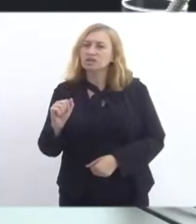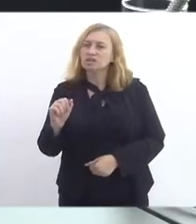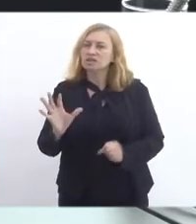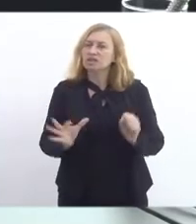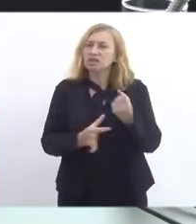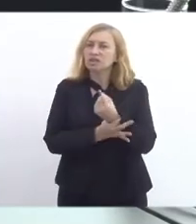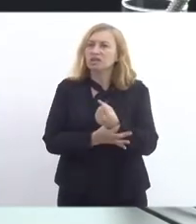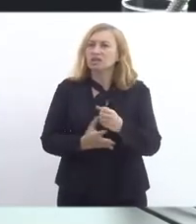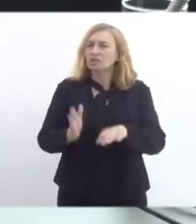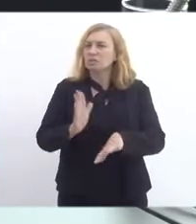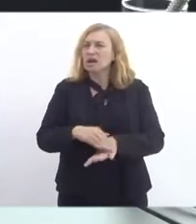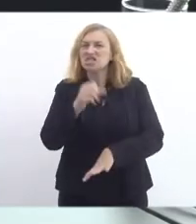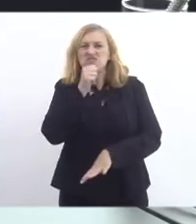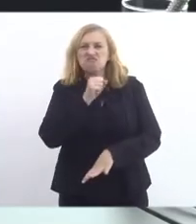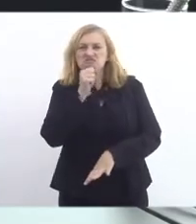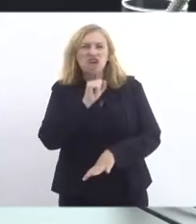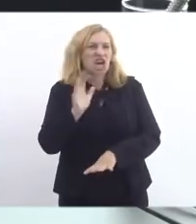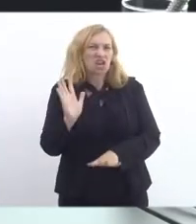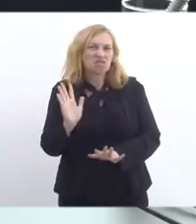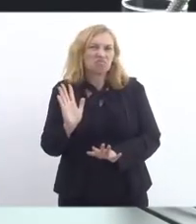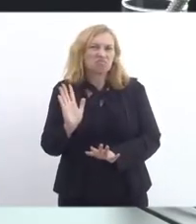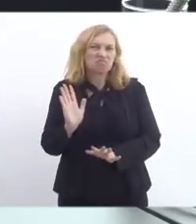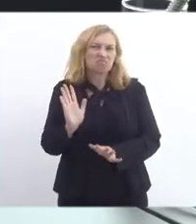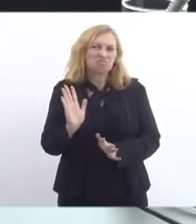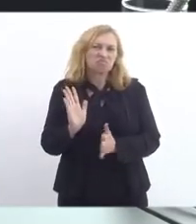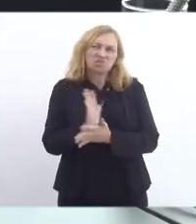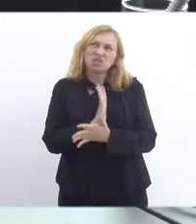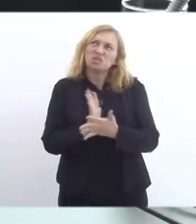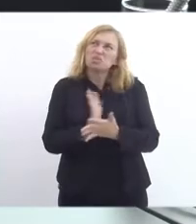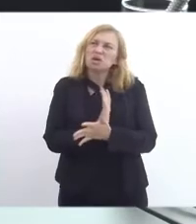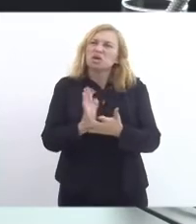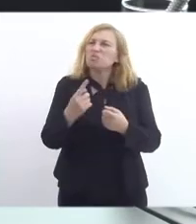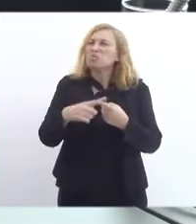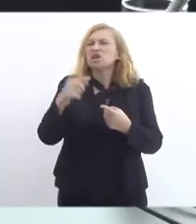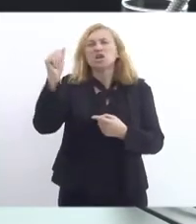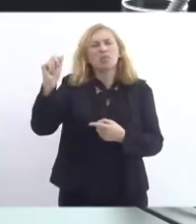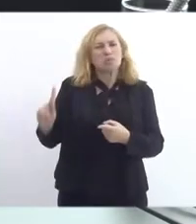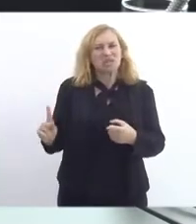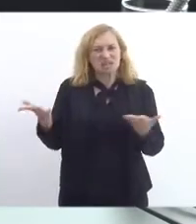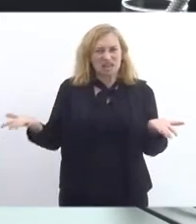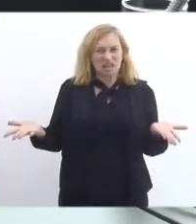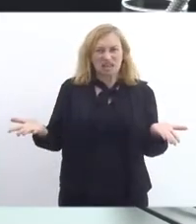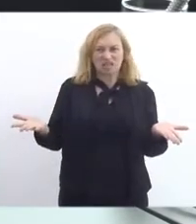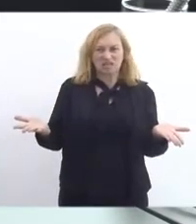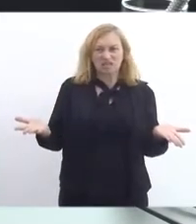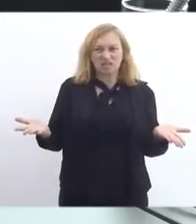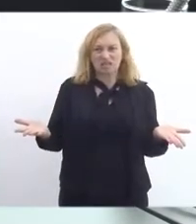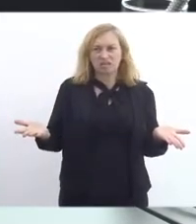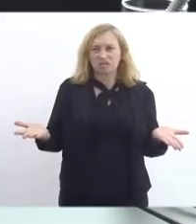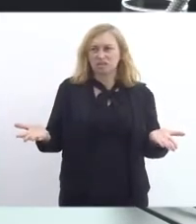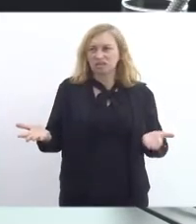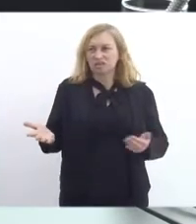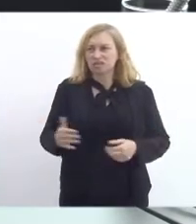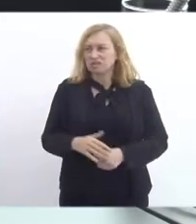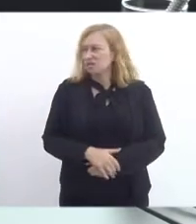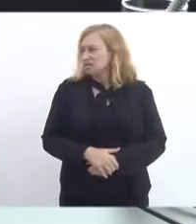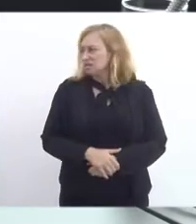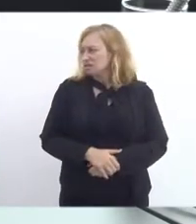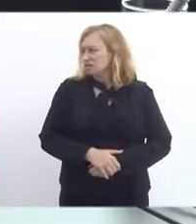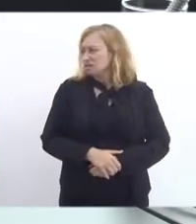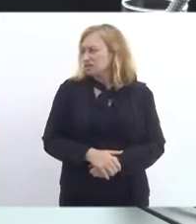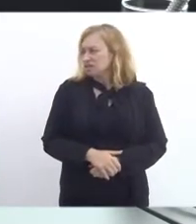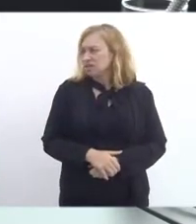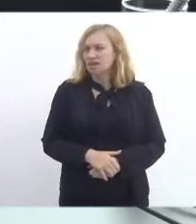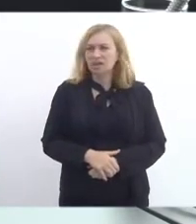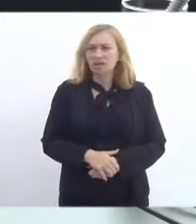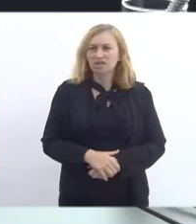mais antiguidade, alguma coisa assim. O que é só o aposentado? Um general quatro estrelas, ele é um veterano